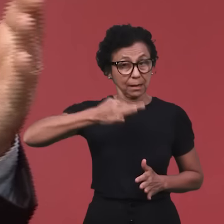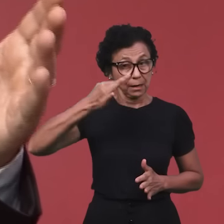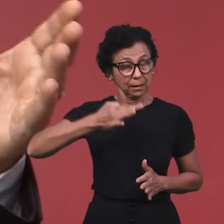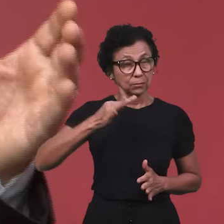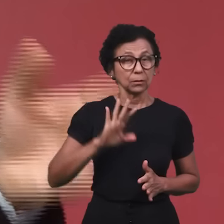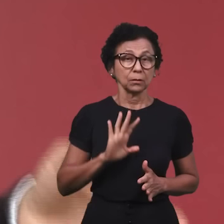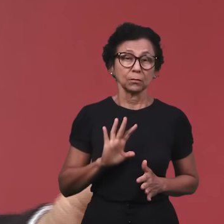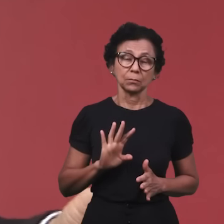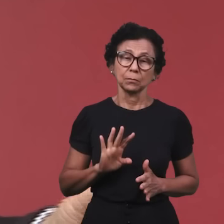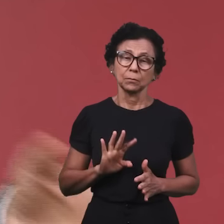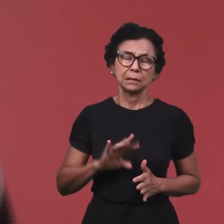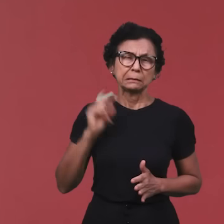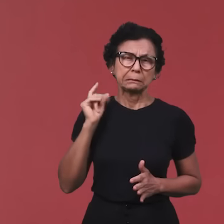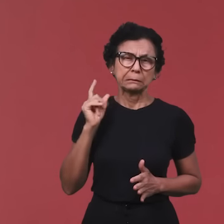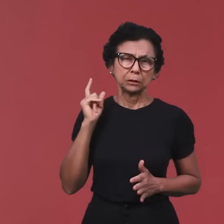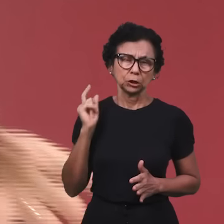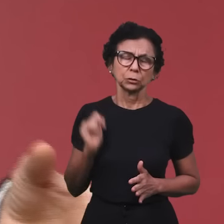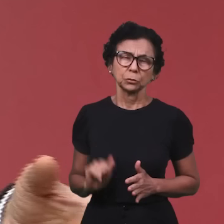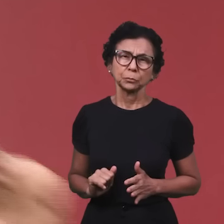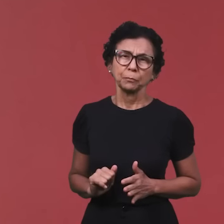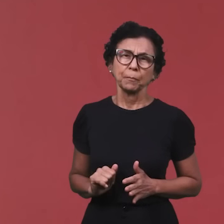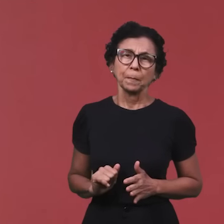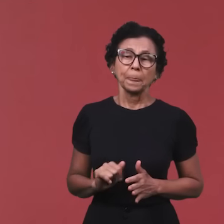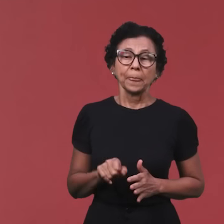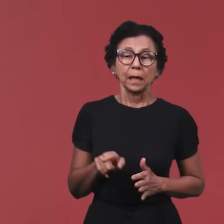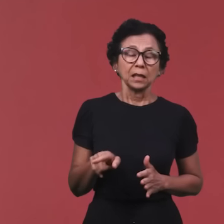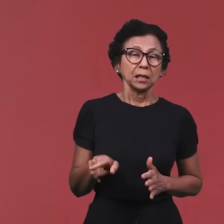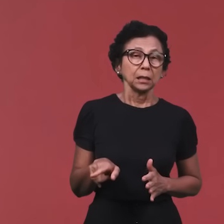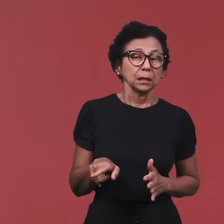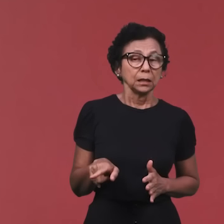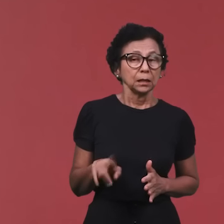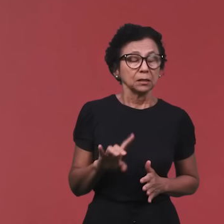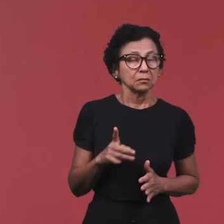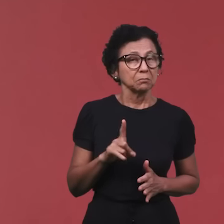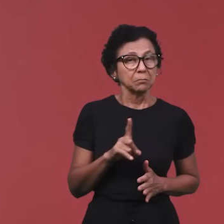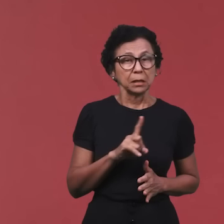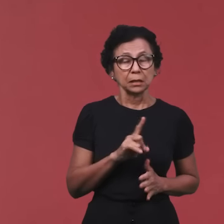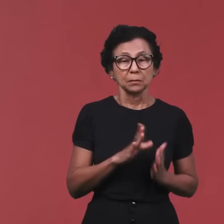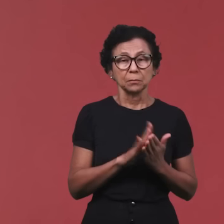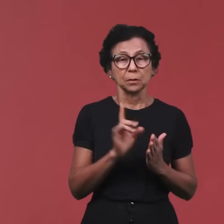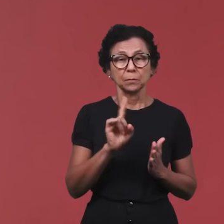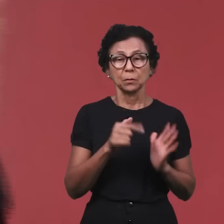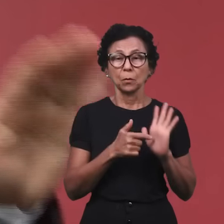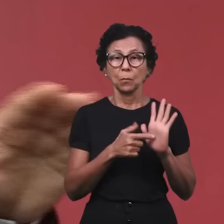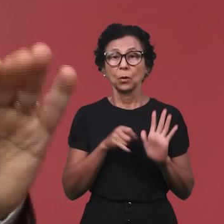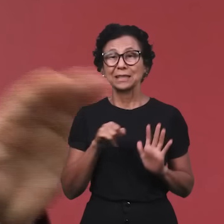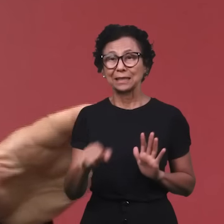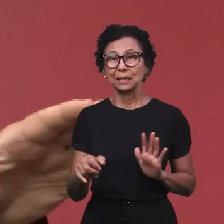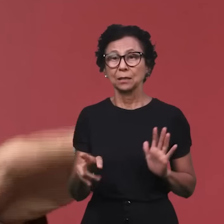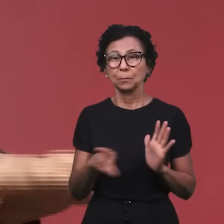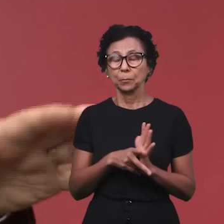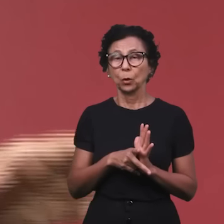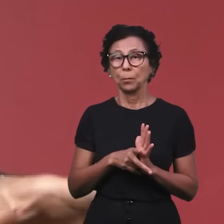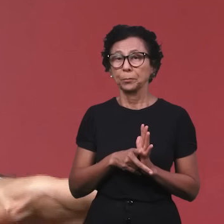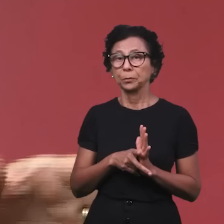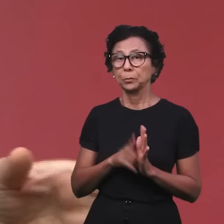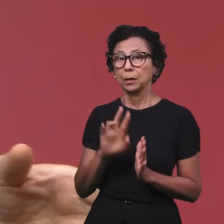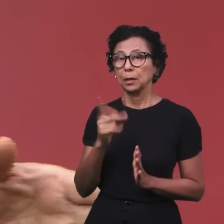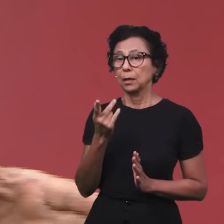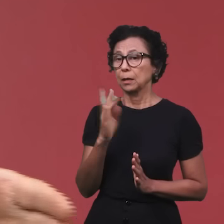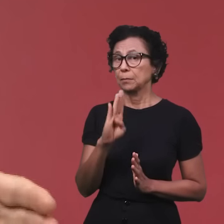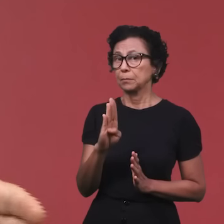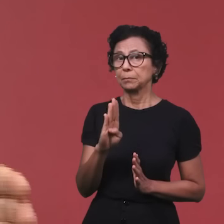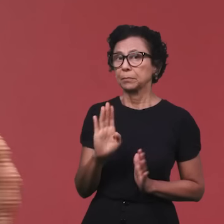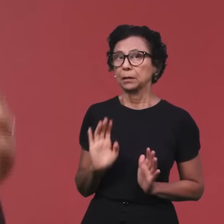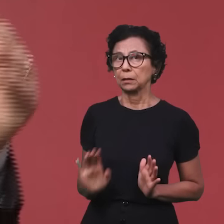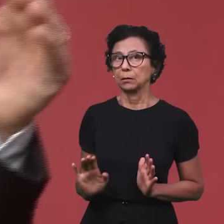ele é bem antigo. E ele não tem nenhuma indicação que ele fosse hebreu. Ou seja, ele é um personagem aí que ele surge, embora